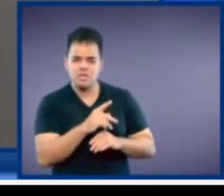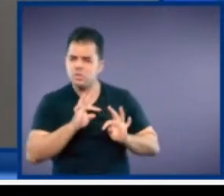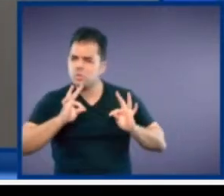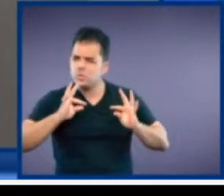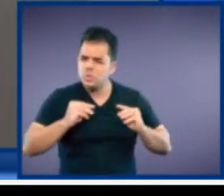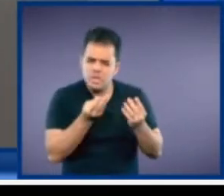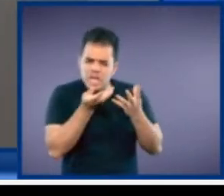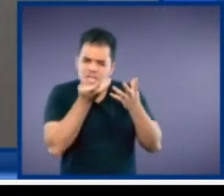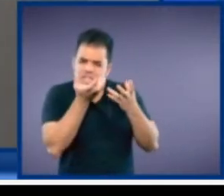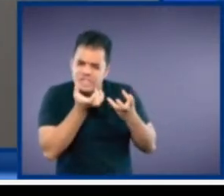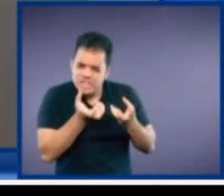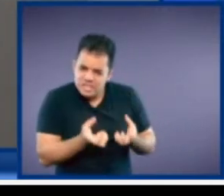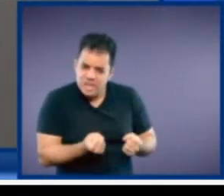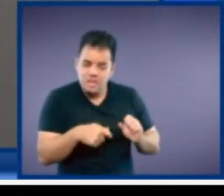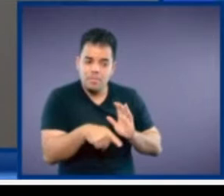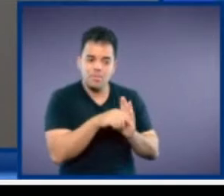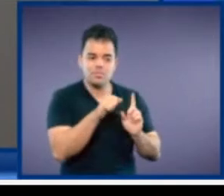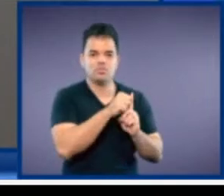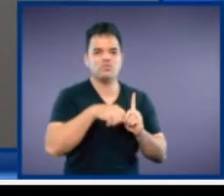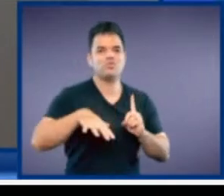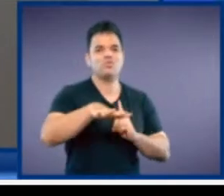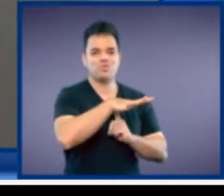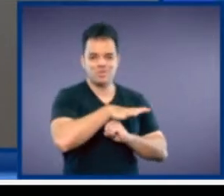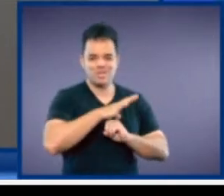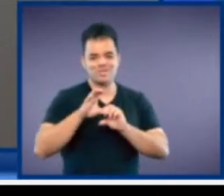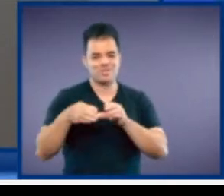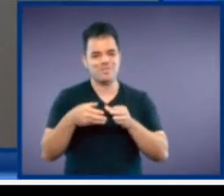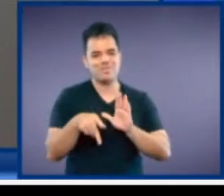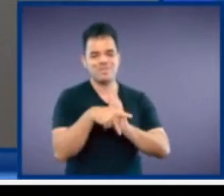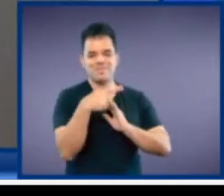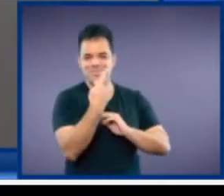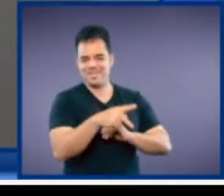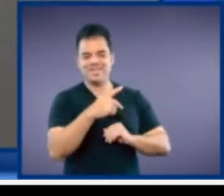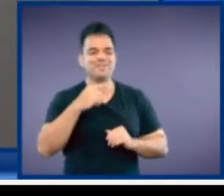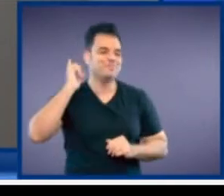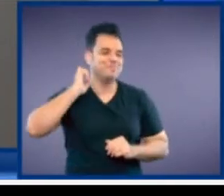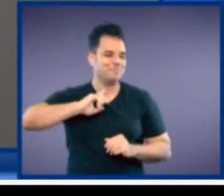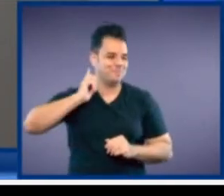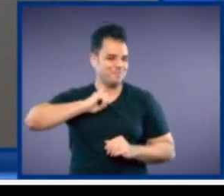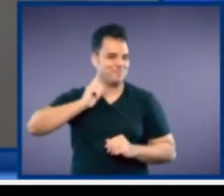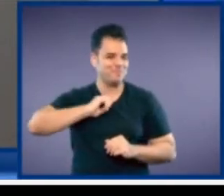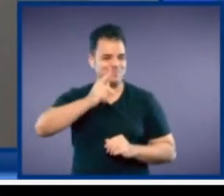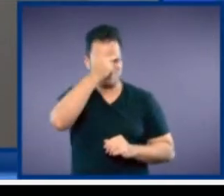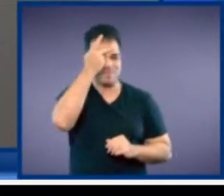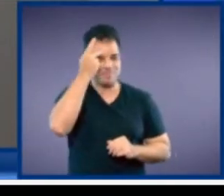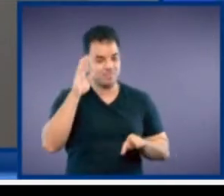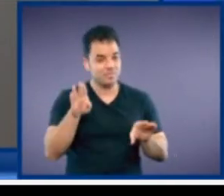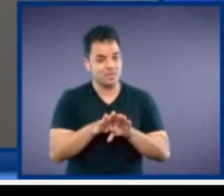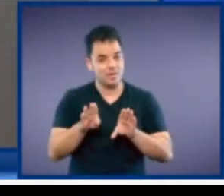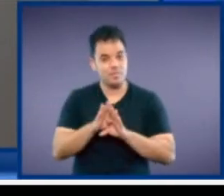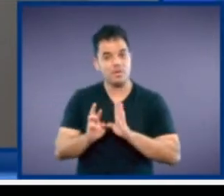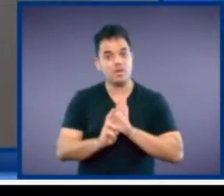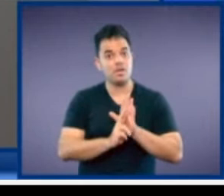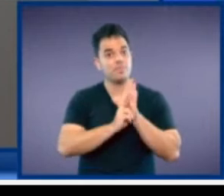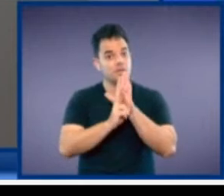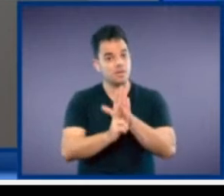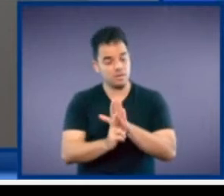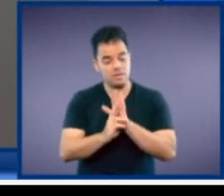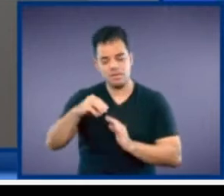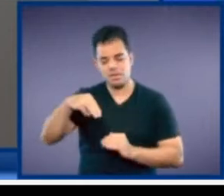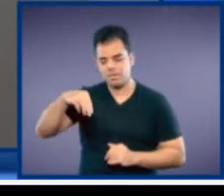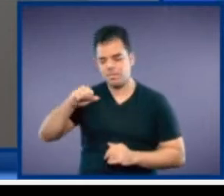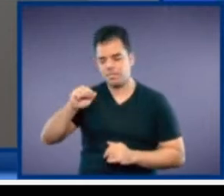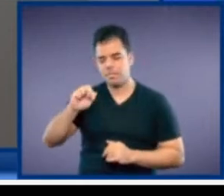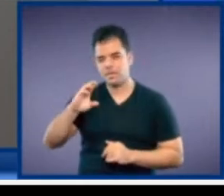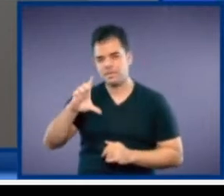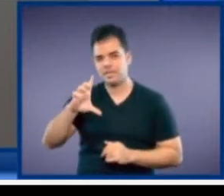todos, inclusive pela sociedade mineira. Marcelo, representando a CDL aqui, que também